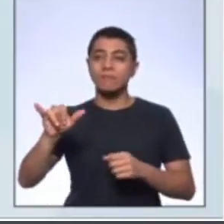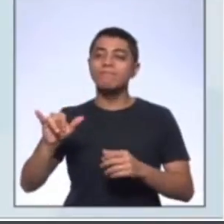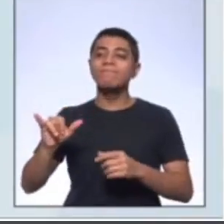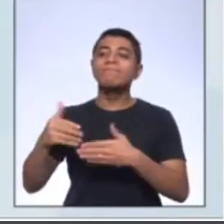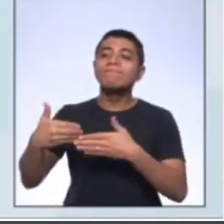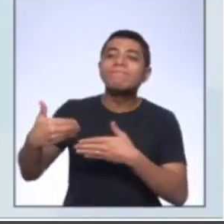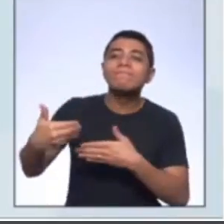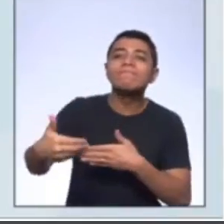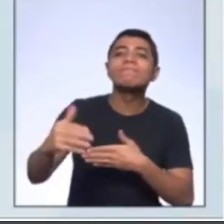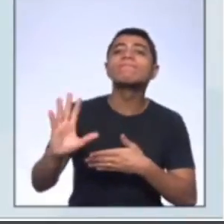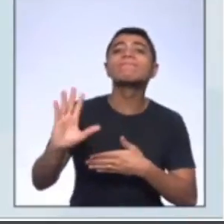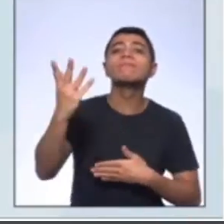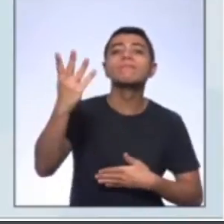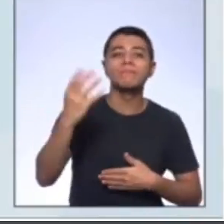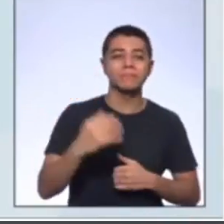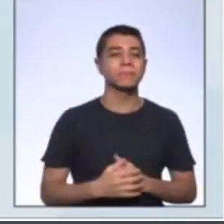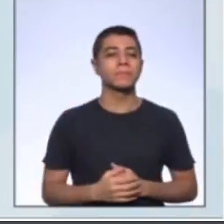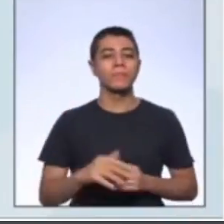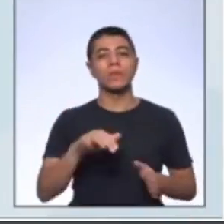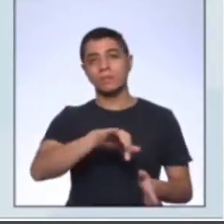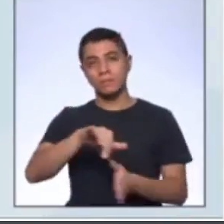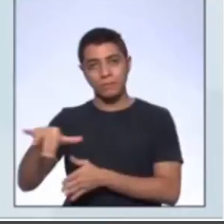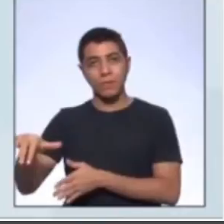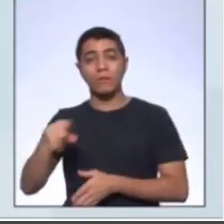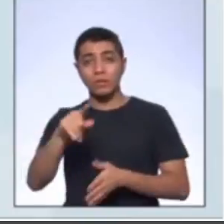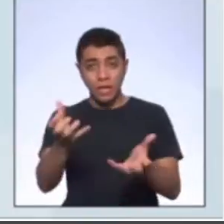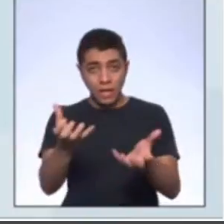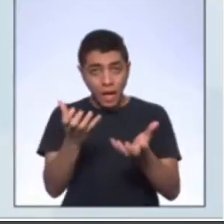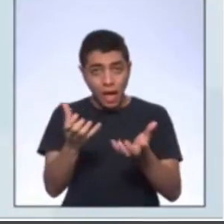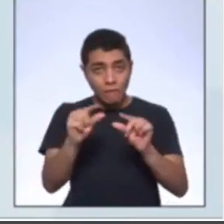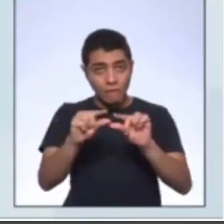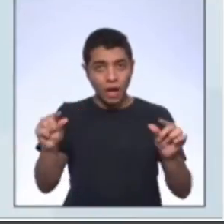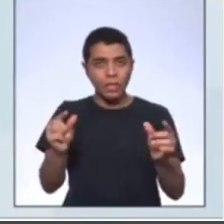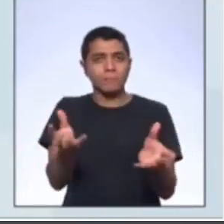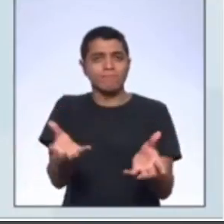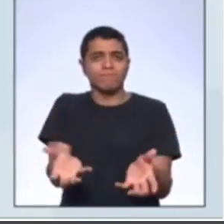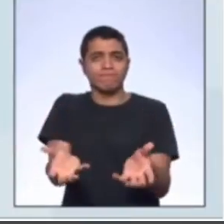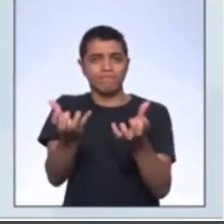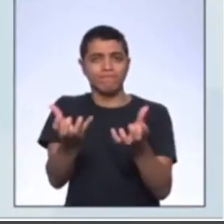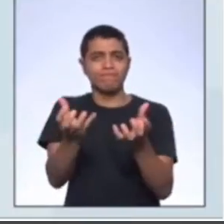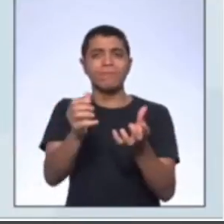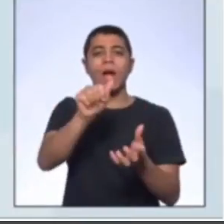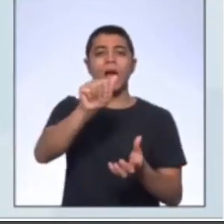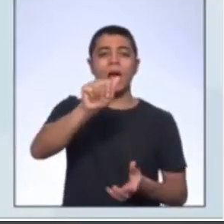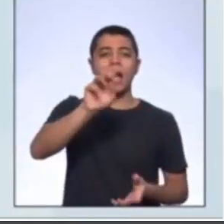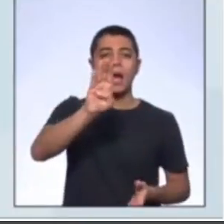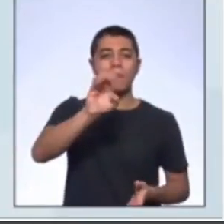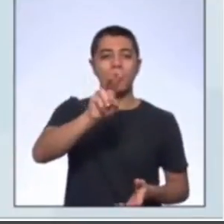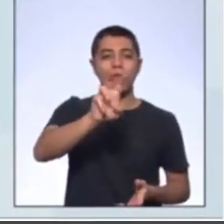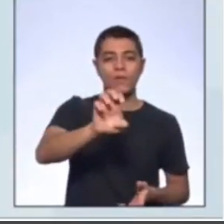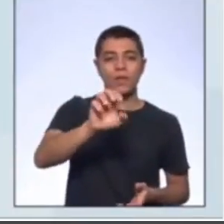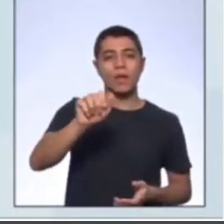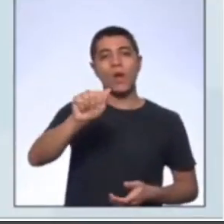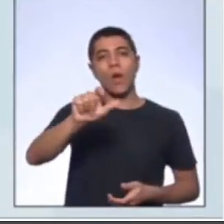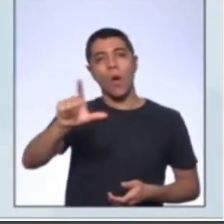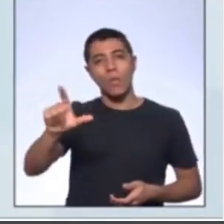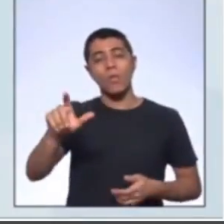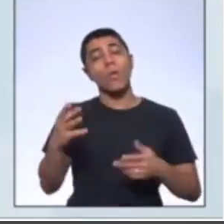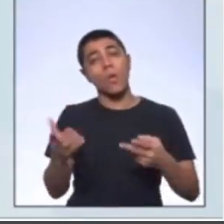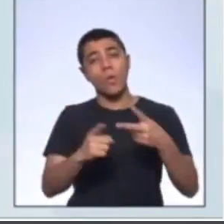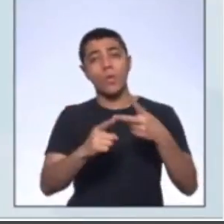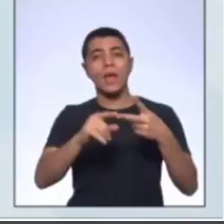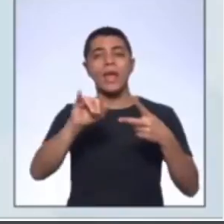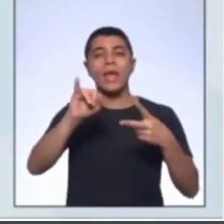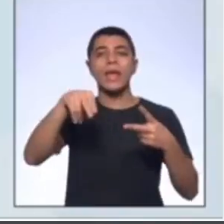dar ênfase a gente vai usar a vovó sobretudo acima de tudo entender realmente de fato